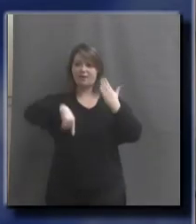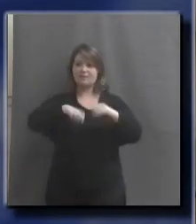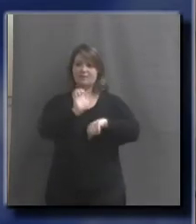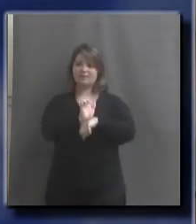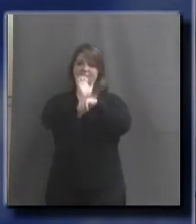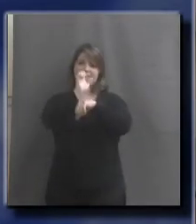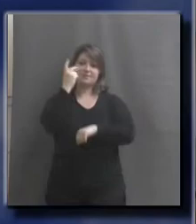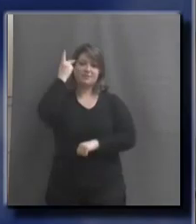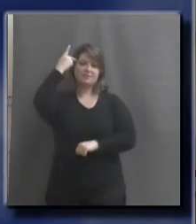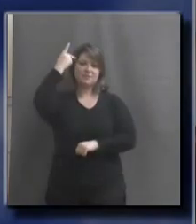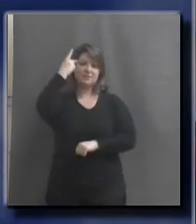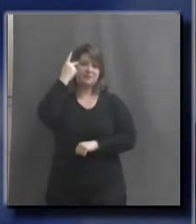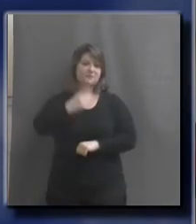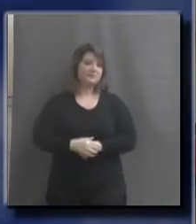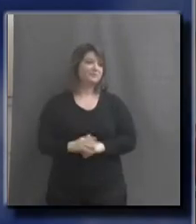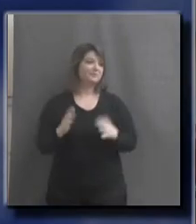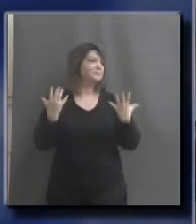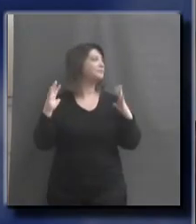Paulo. Bem-vinda.